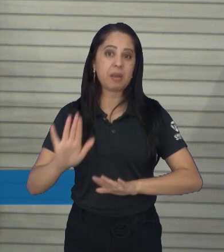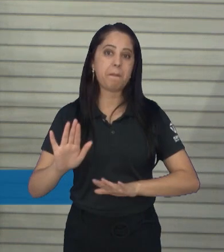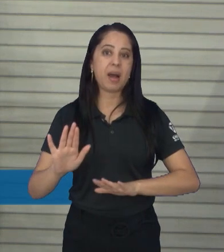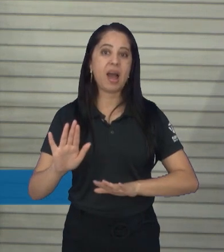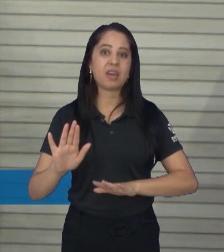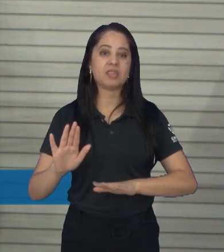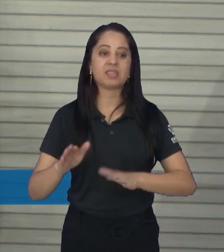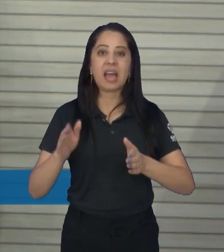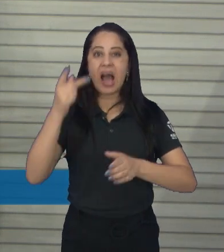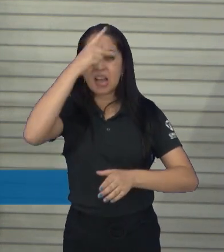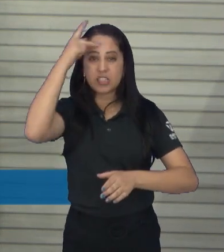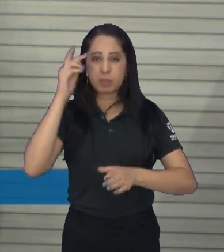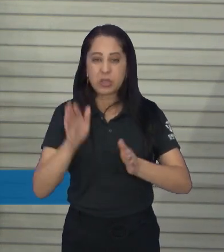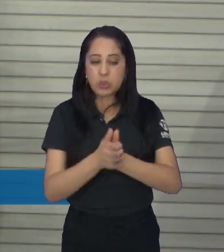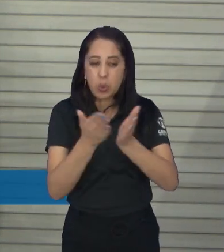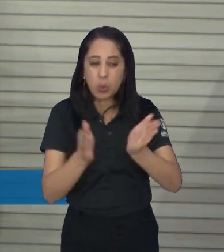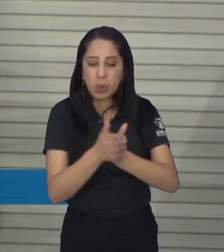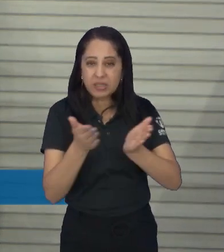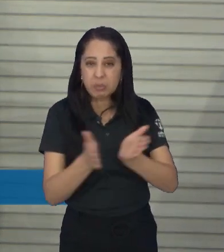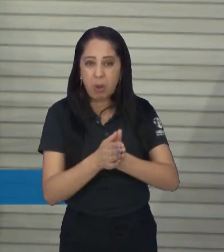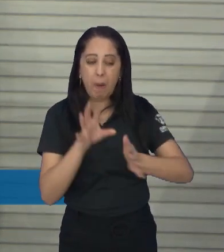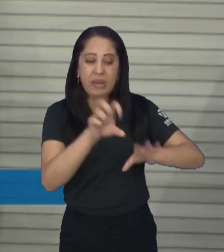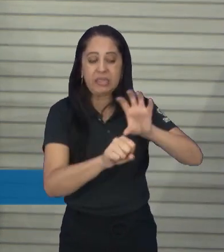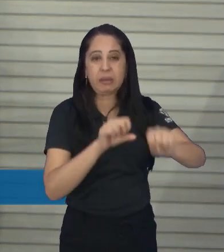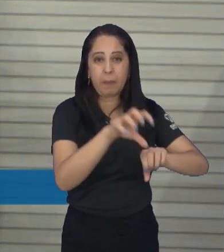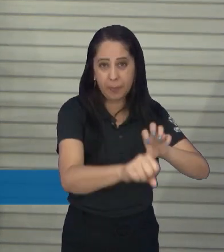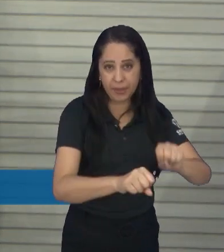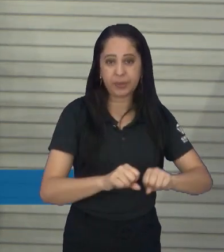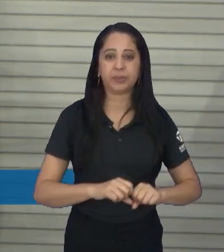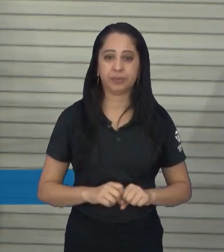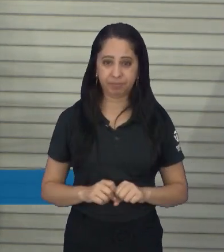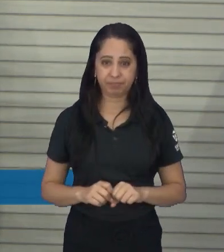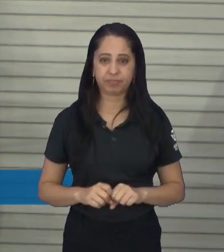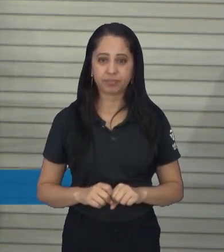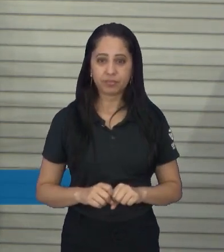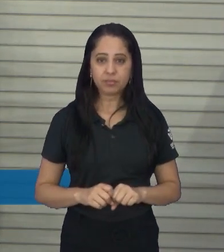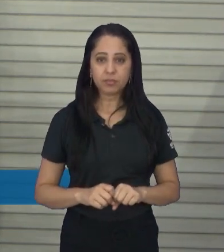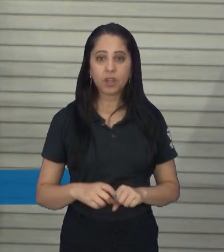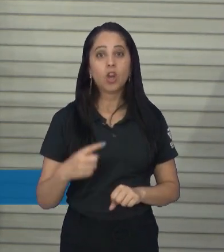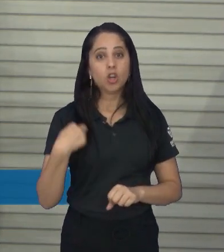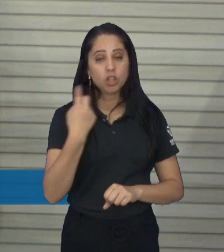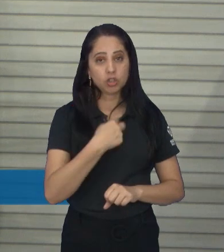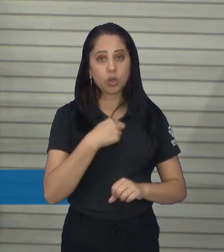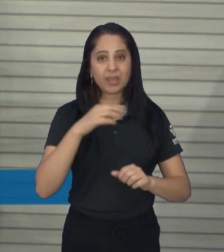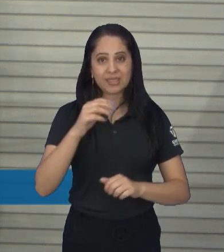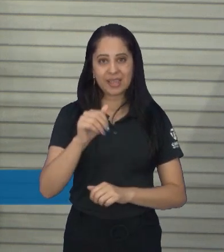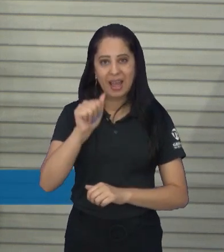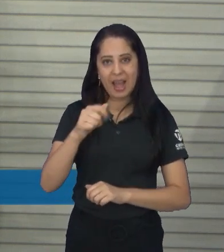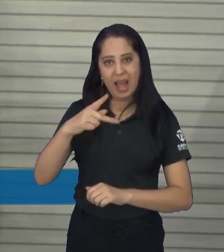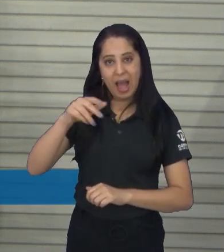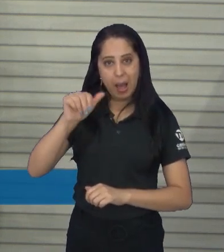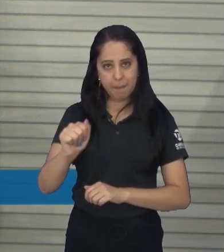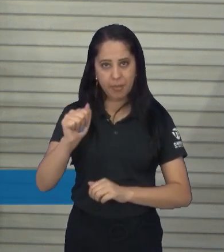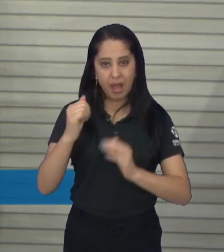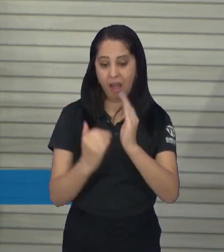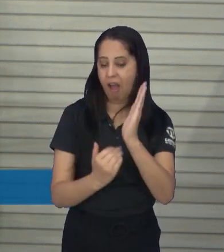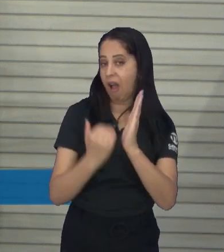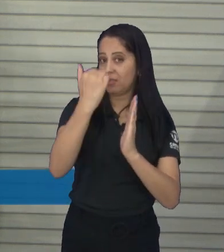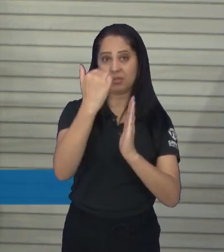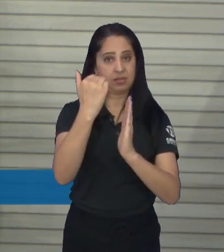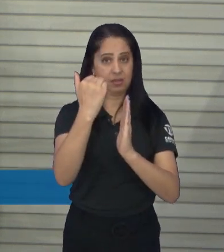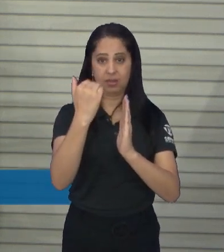aí eles vão falar que a gente está na apa Mas a gente não tá na apa a gente está acima da cota da APA que é o 555 é a mesma